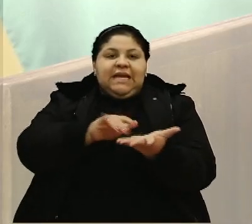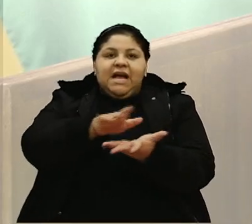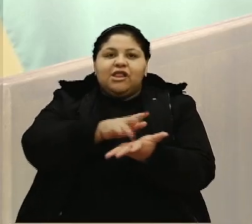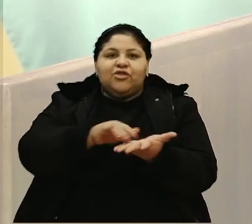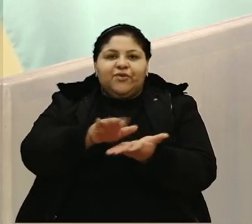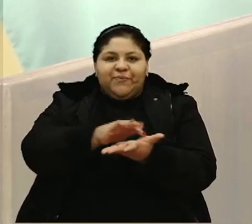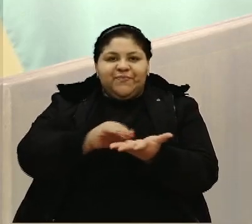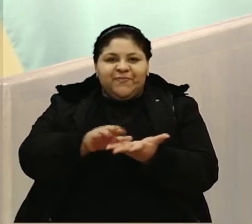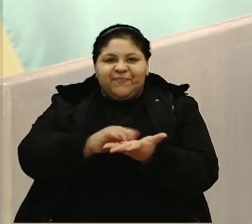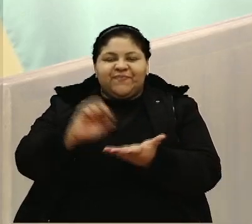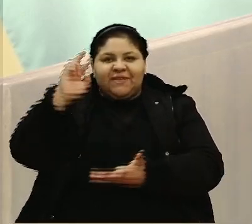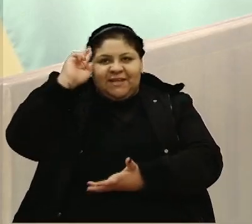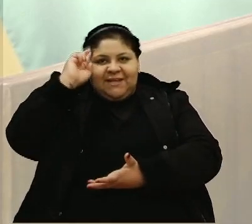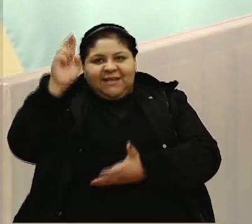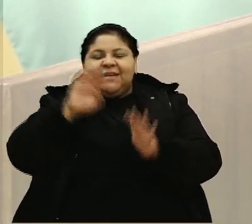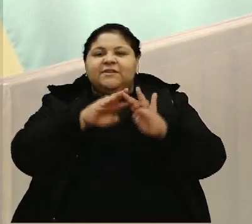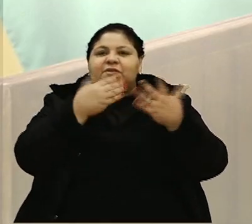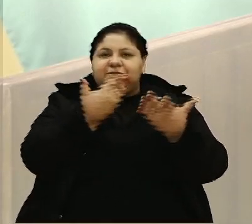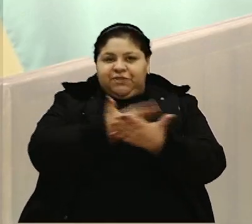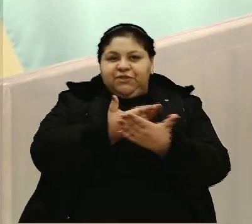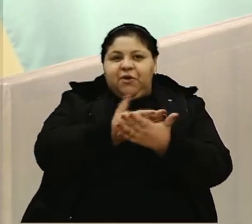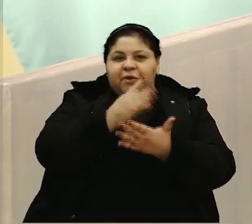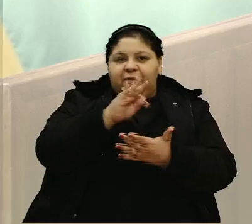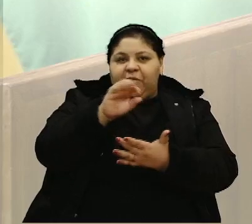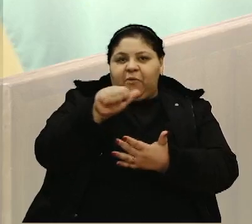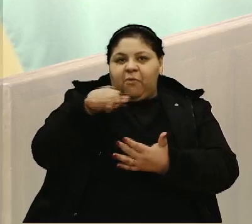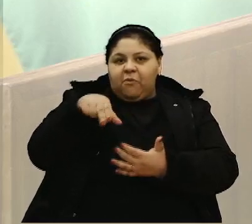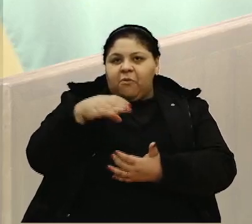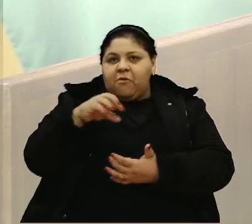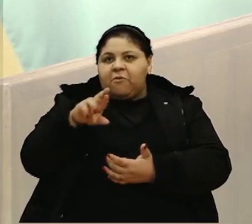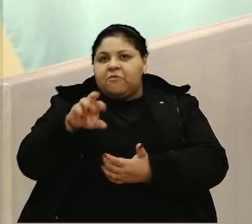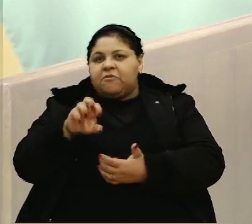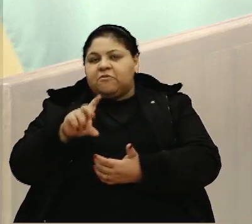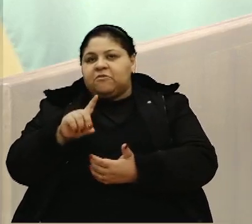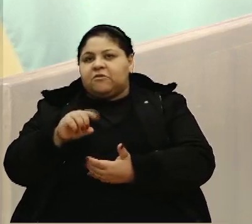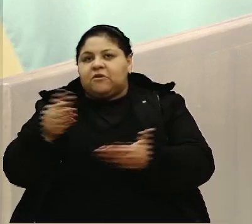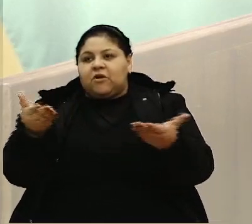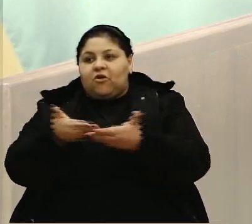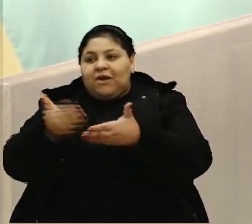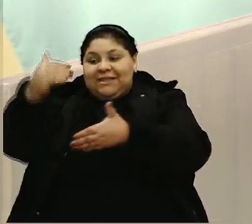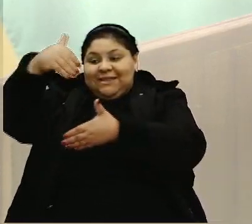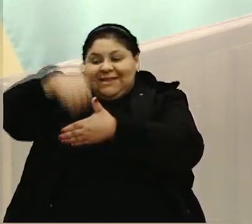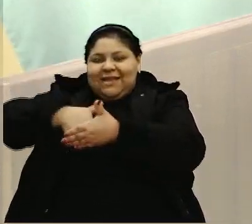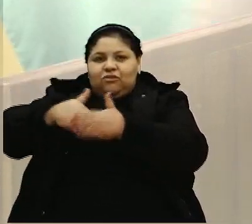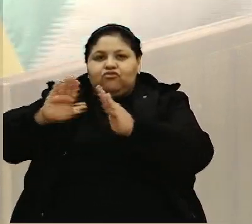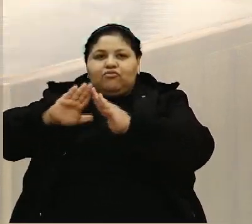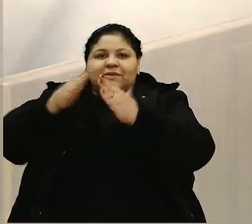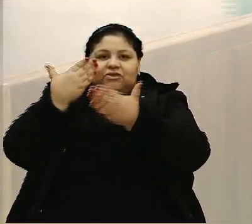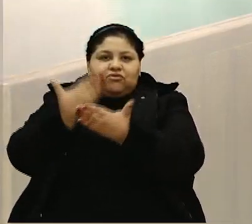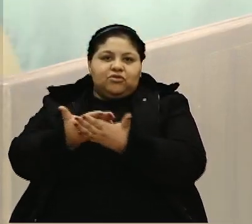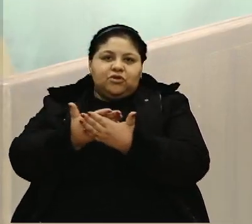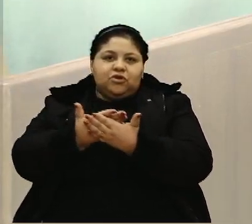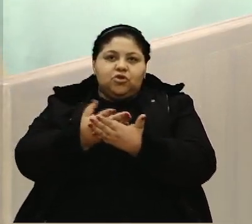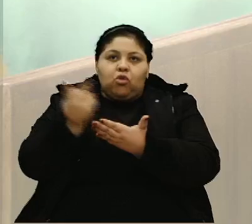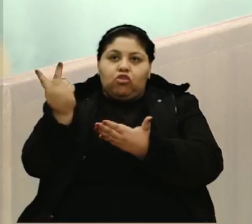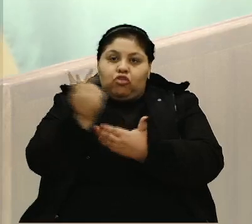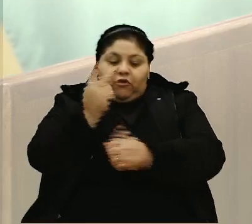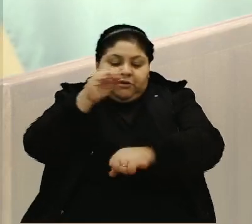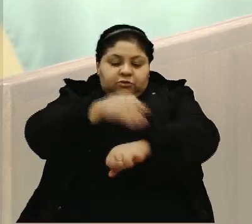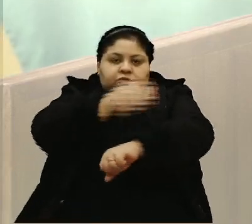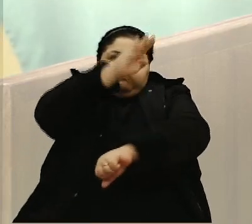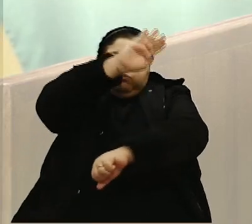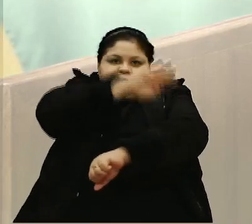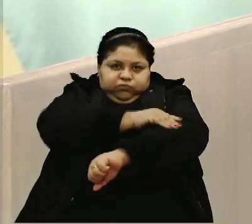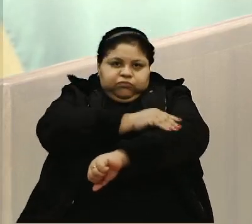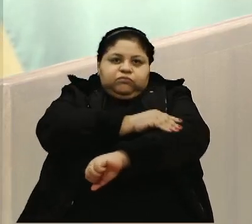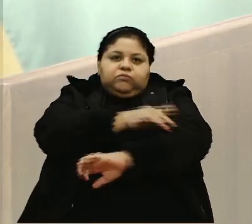da Escola Tancredo Neves, que agora estamos organizando um mutirão dentro de uma escola municipal, com 2 ginásios, e